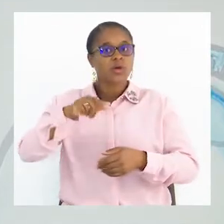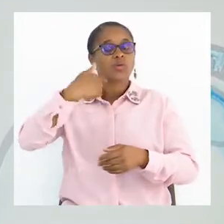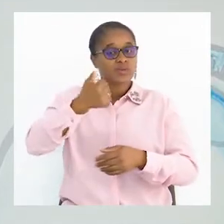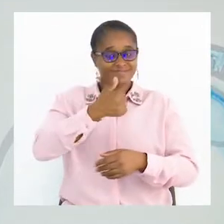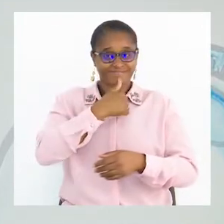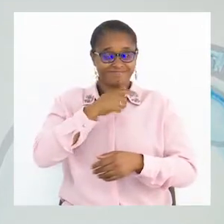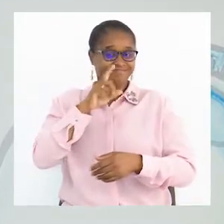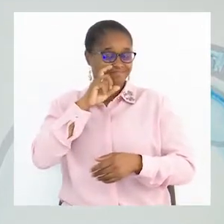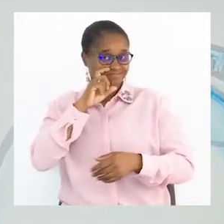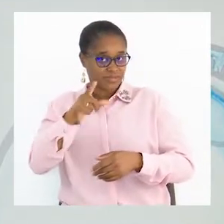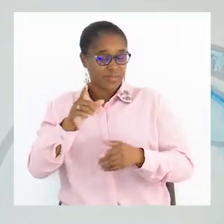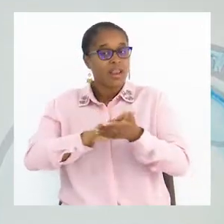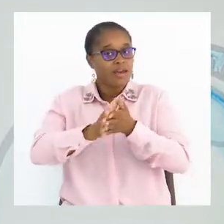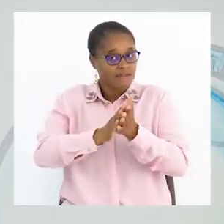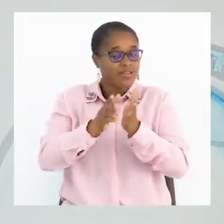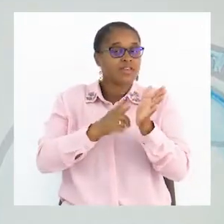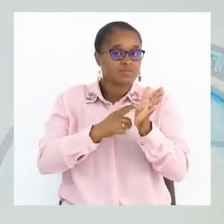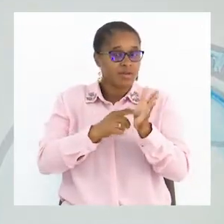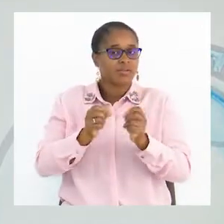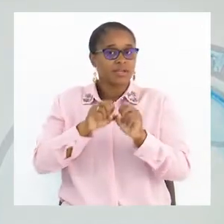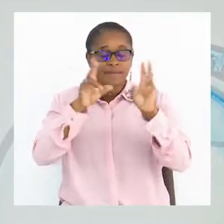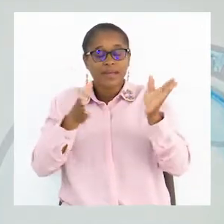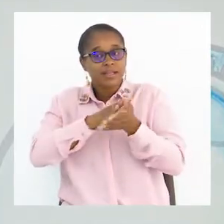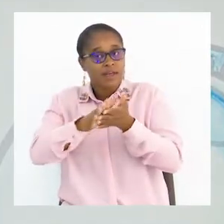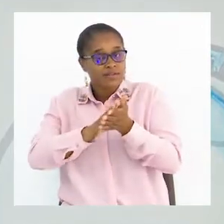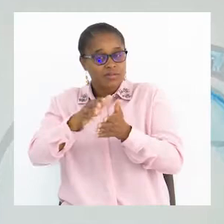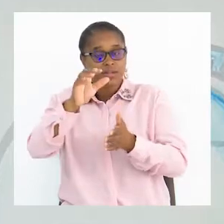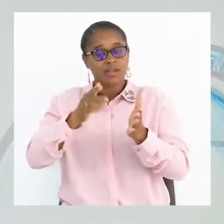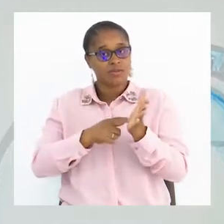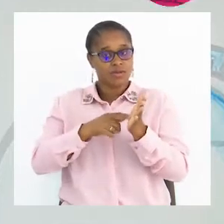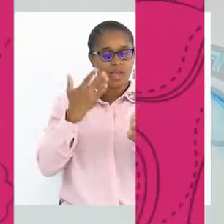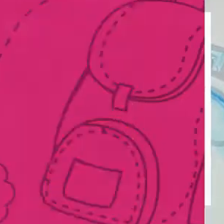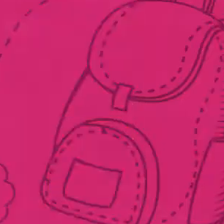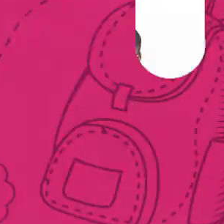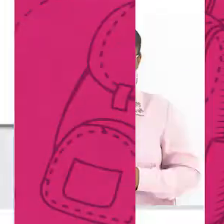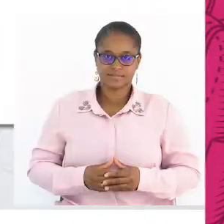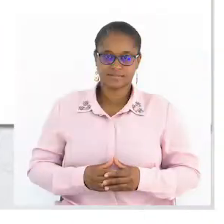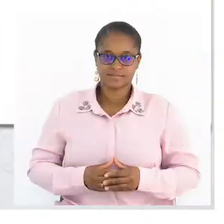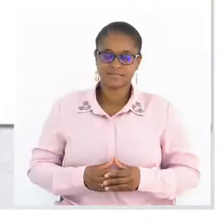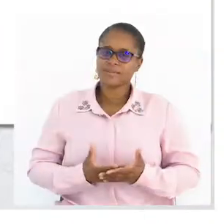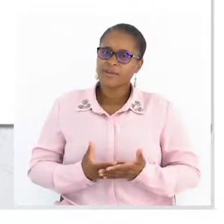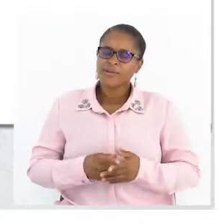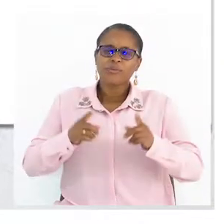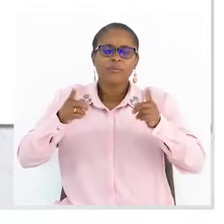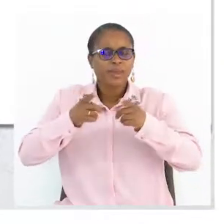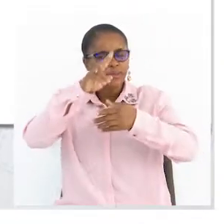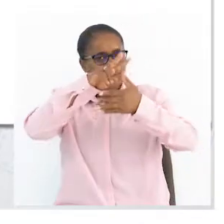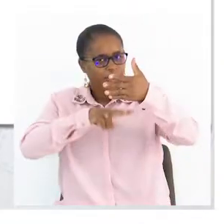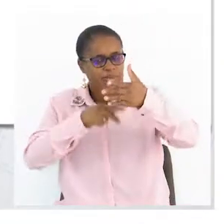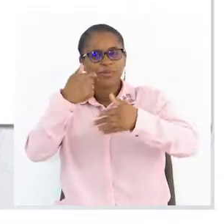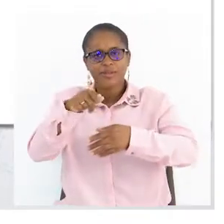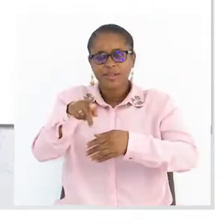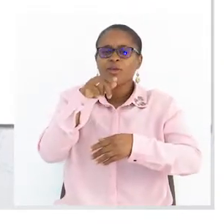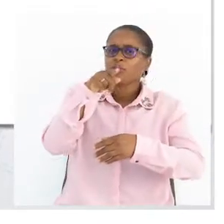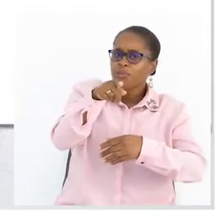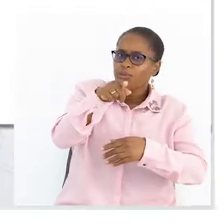a lavagem das mãos, a higienização das mãos. Vamos à aula de hoje? No pequeno texto temos: